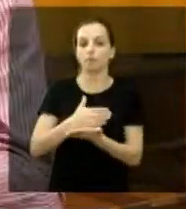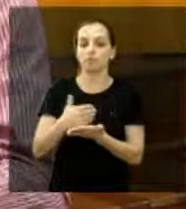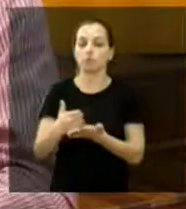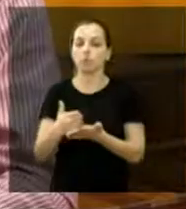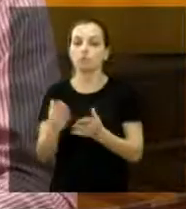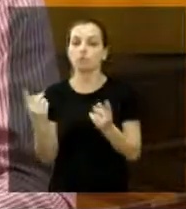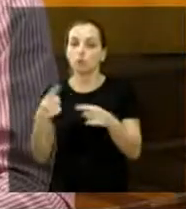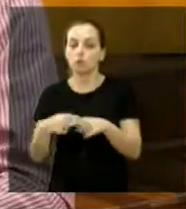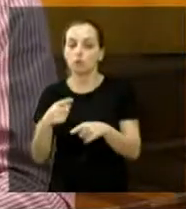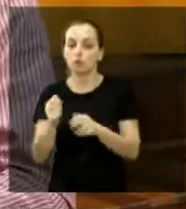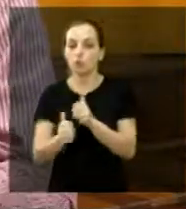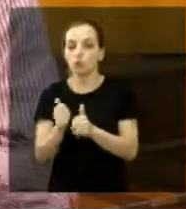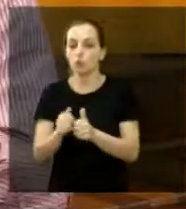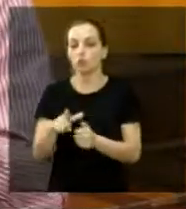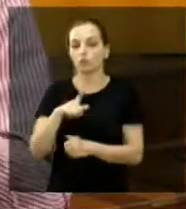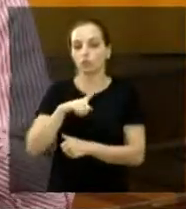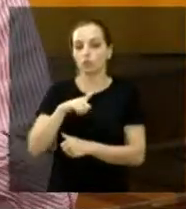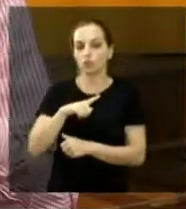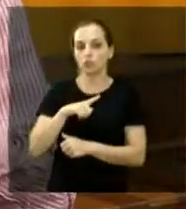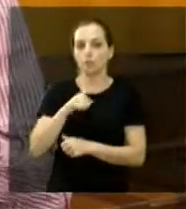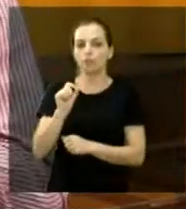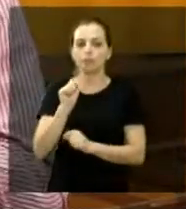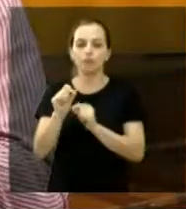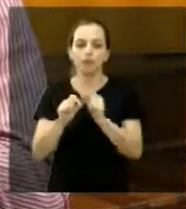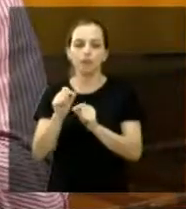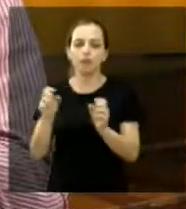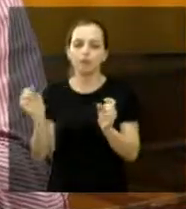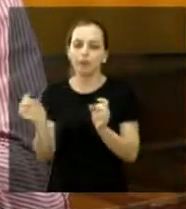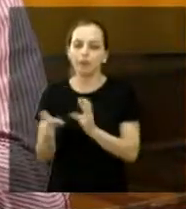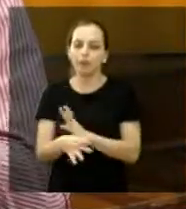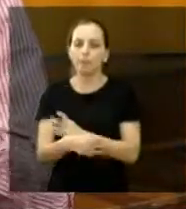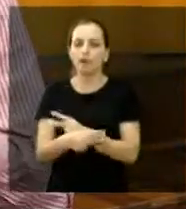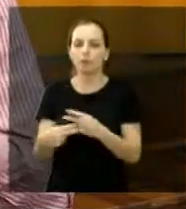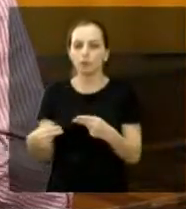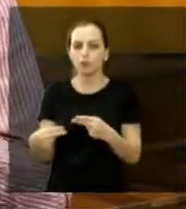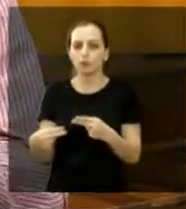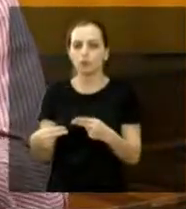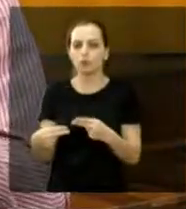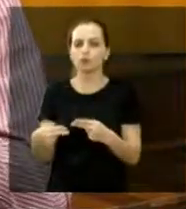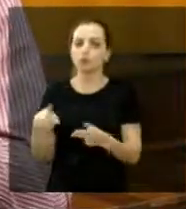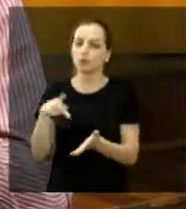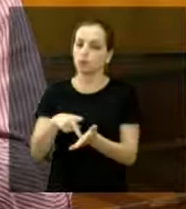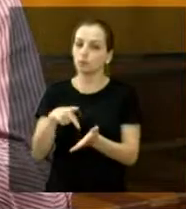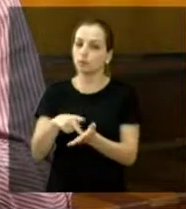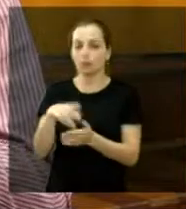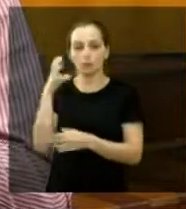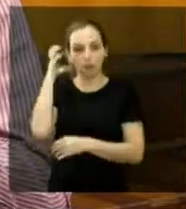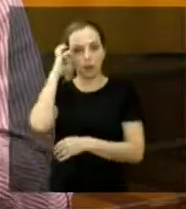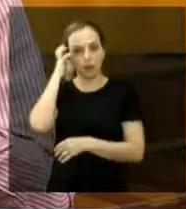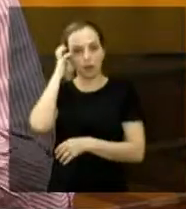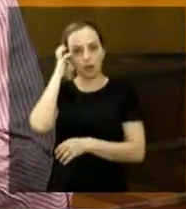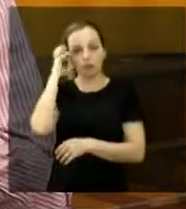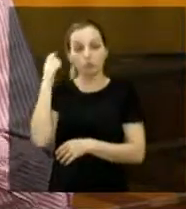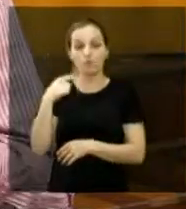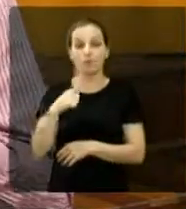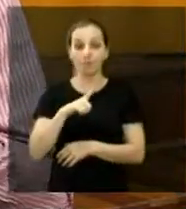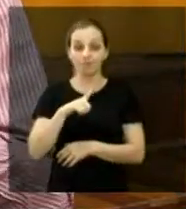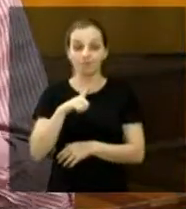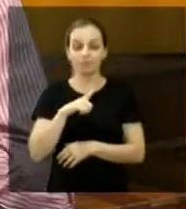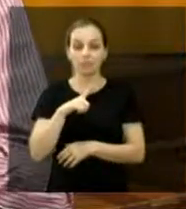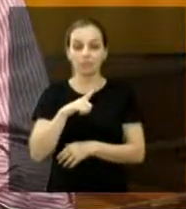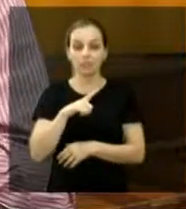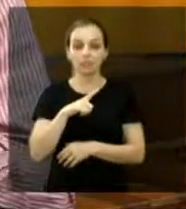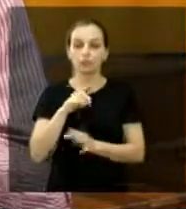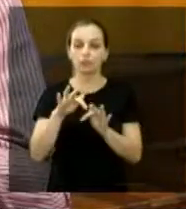esse círculo que não era, vamos assim dizer, o ideal para a rádio. E eu tinha também uma